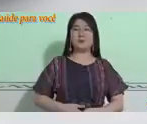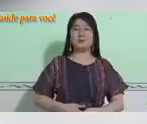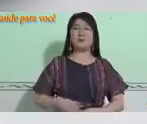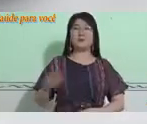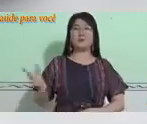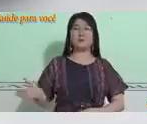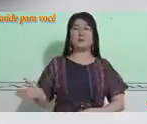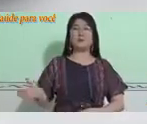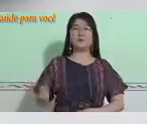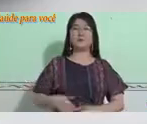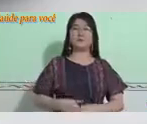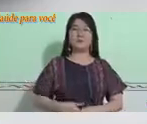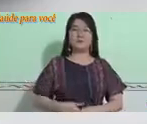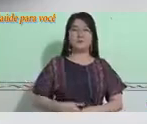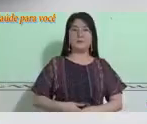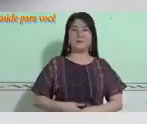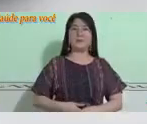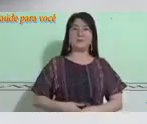nervoso.